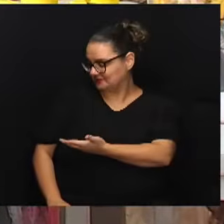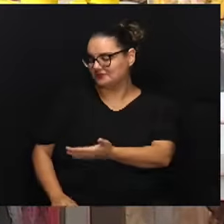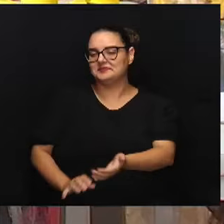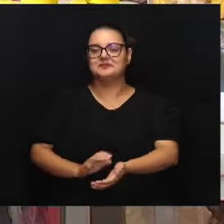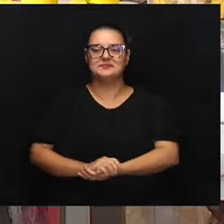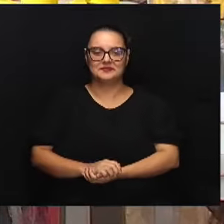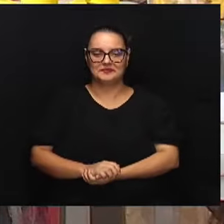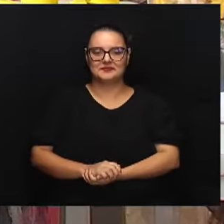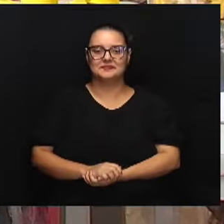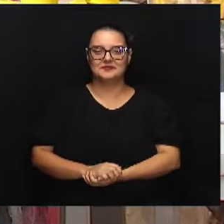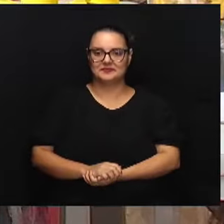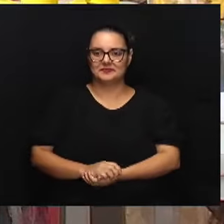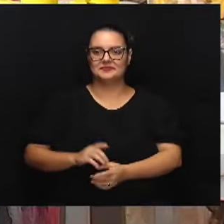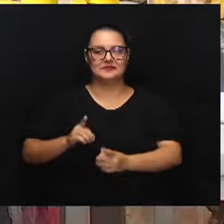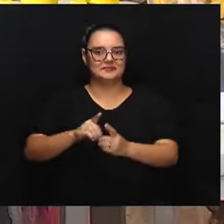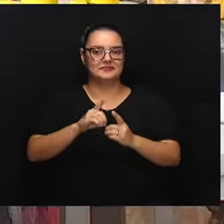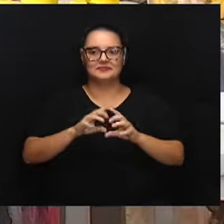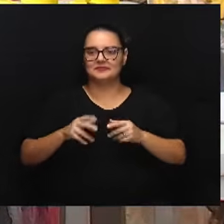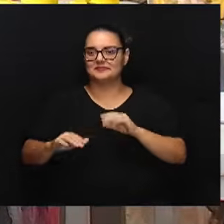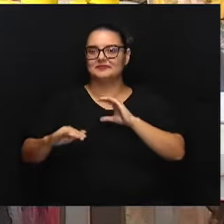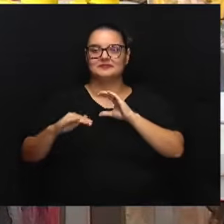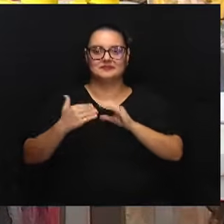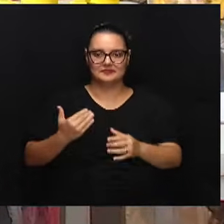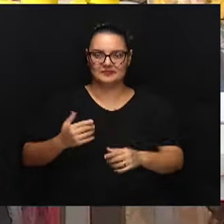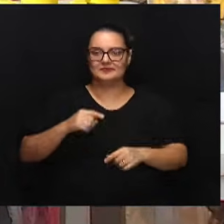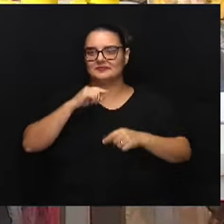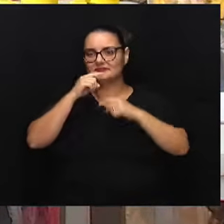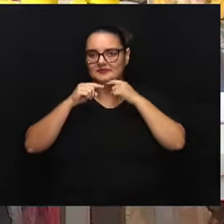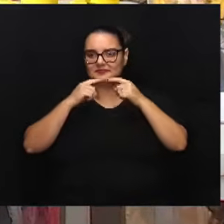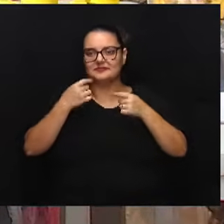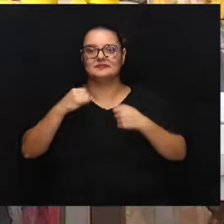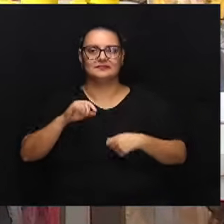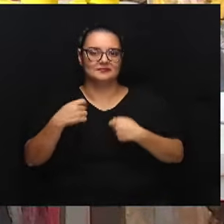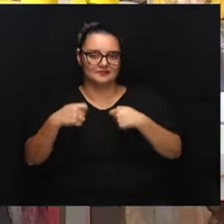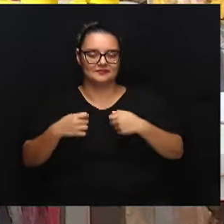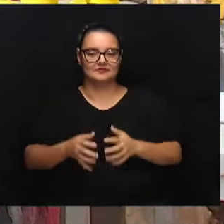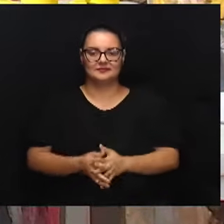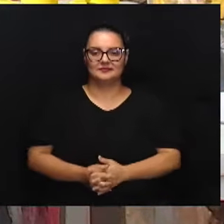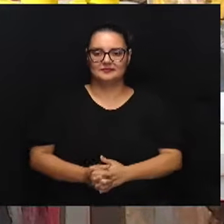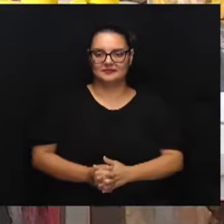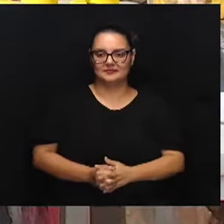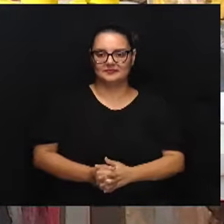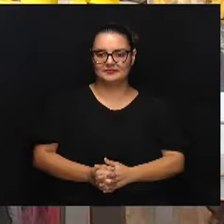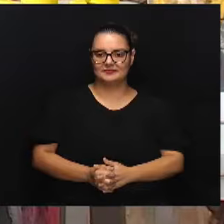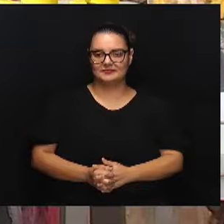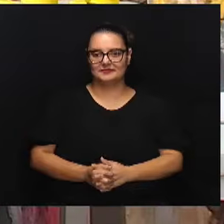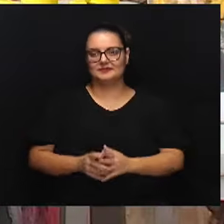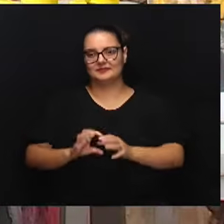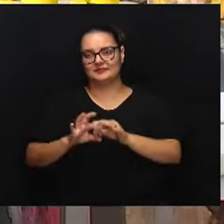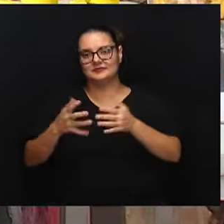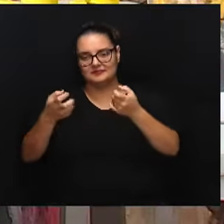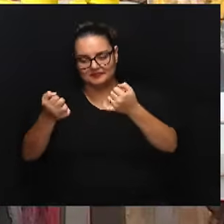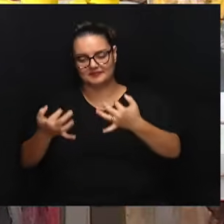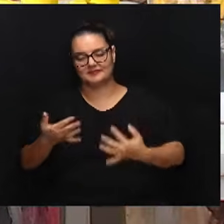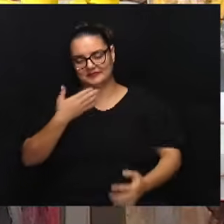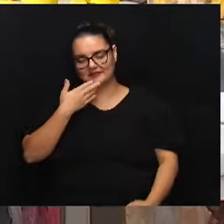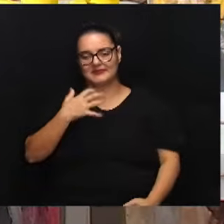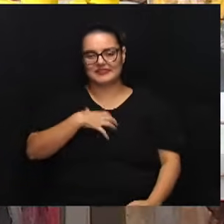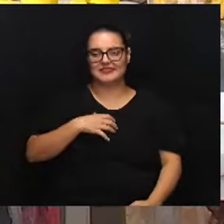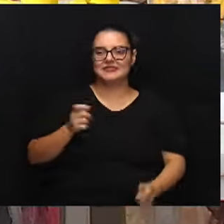lá eu atendo todo mundo, podem mandar mensagens, tirar dúvidas se precisarem. Estou ali para esclarecer da melhor forma